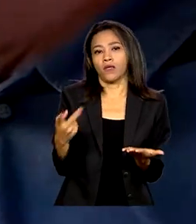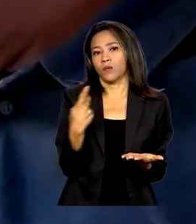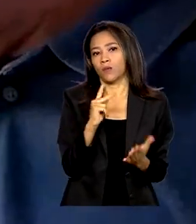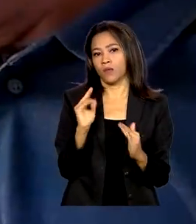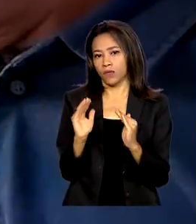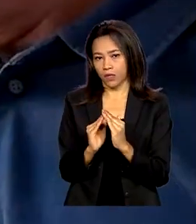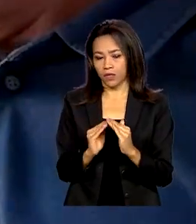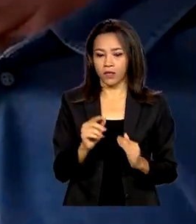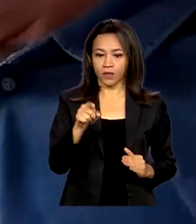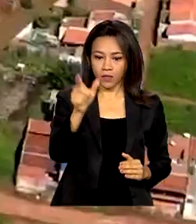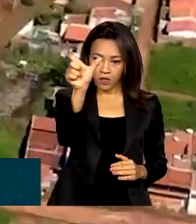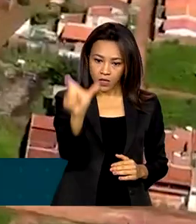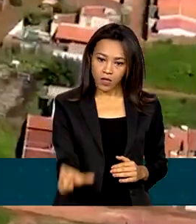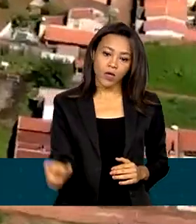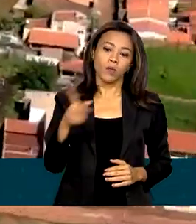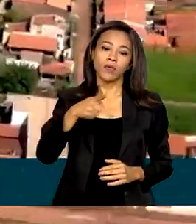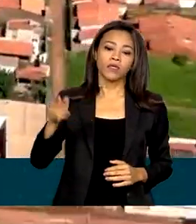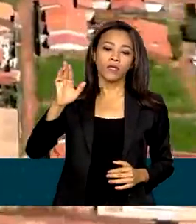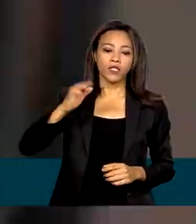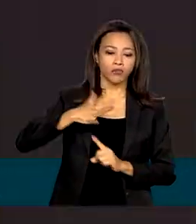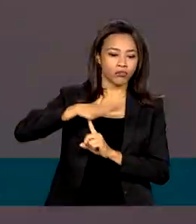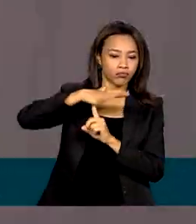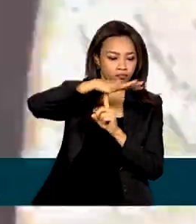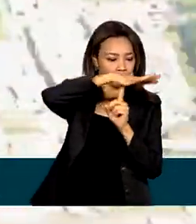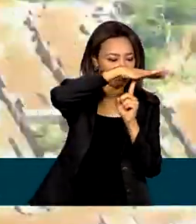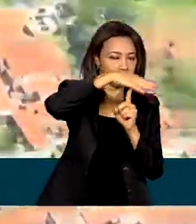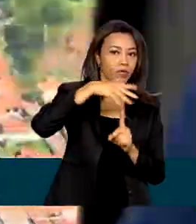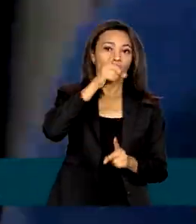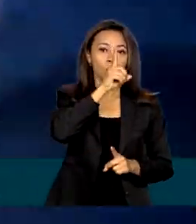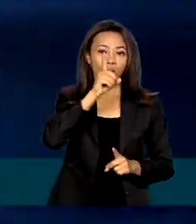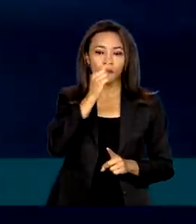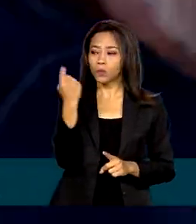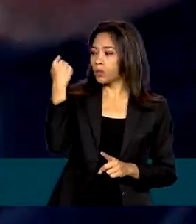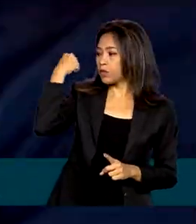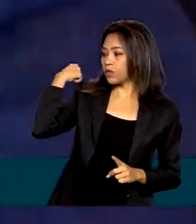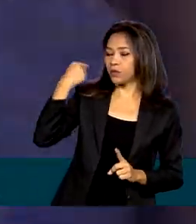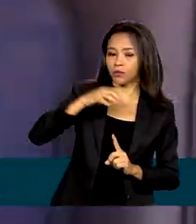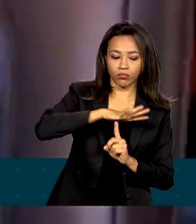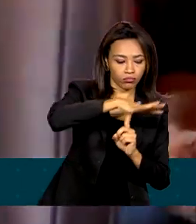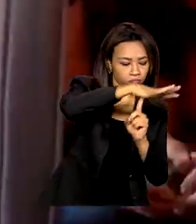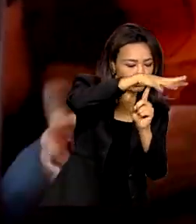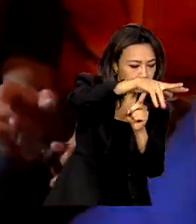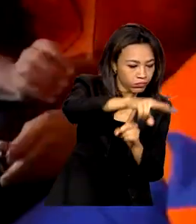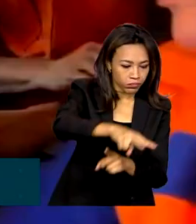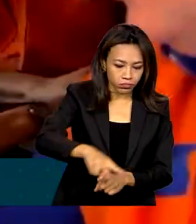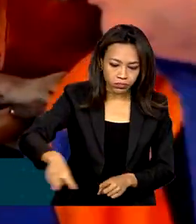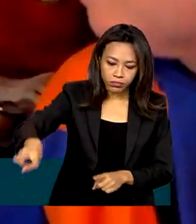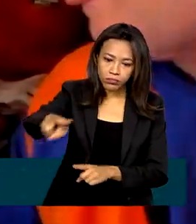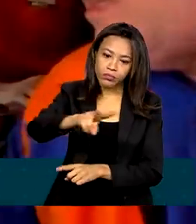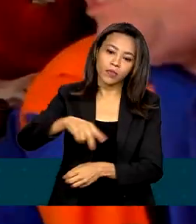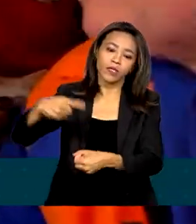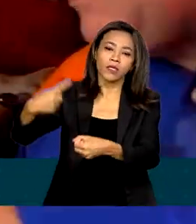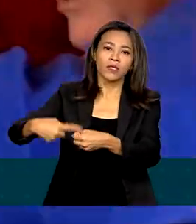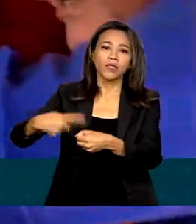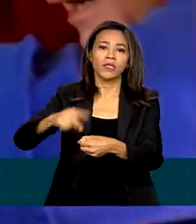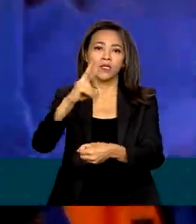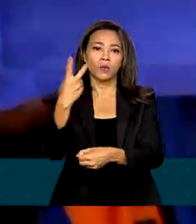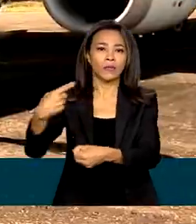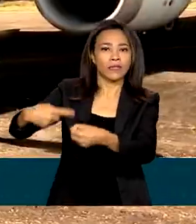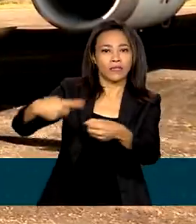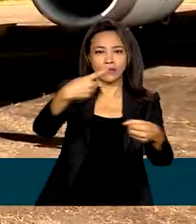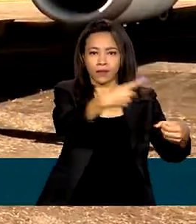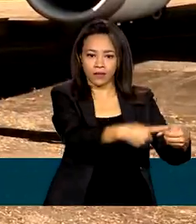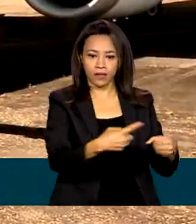Luiz Inácio Lula da Silva sobrevoou nesse domingo áreas alagadas nos municípios de Trizidela do Vale e